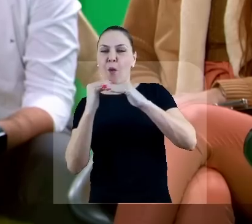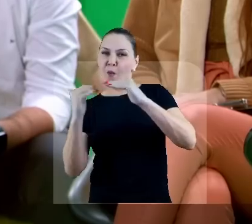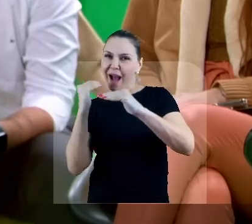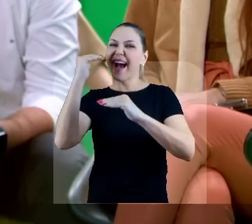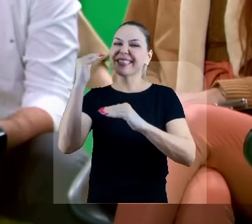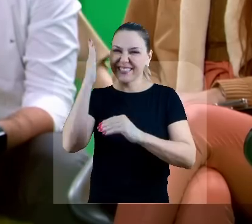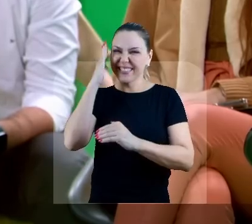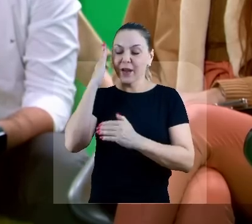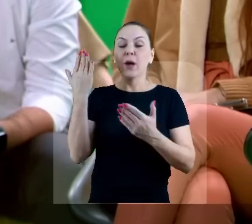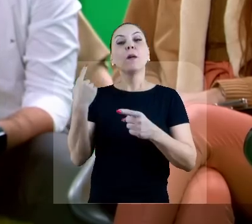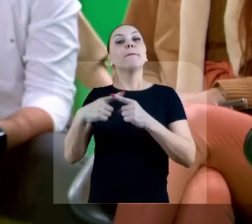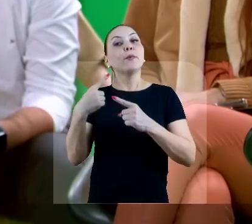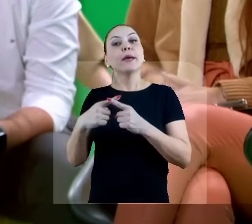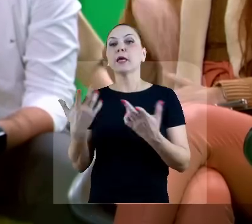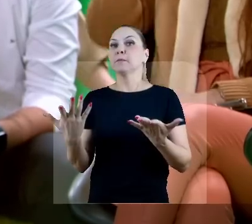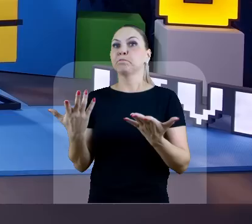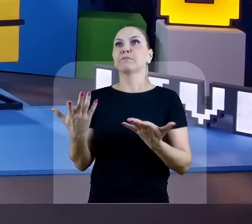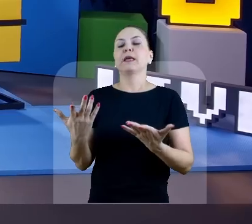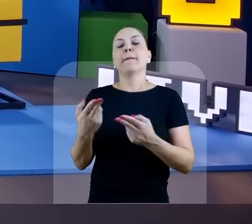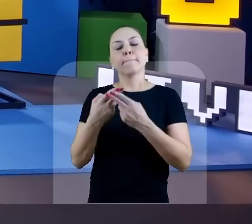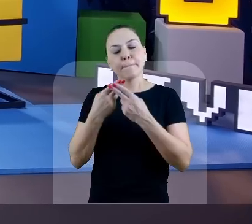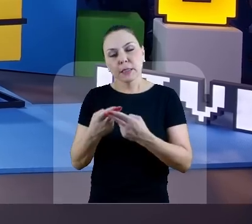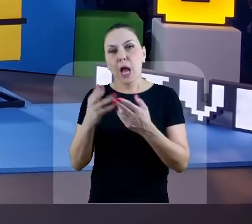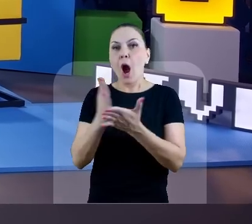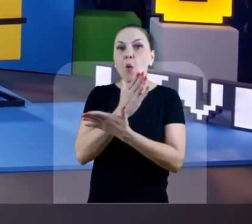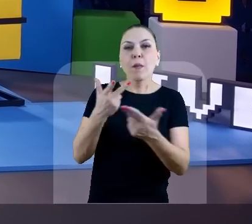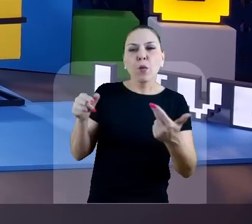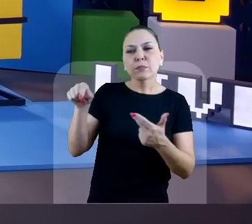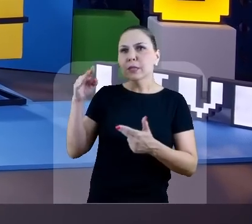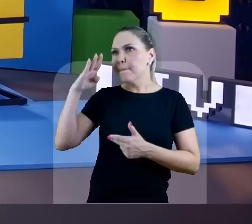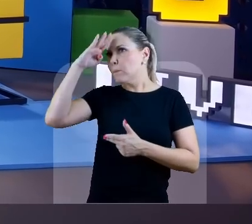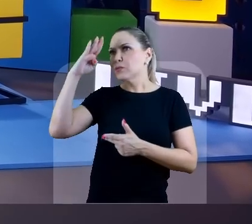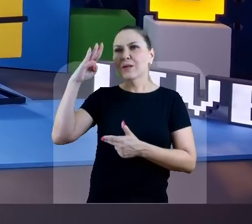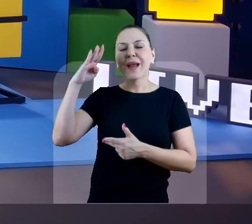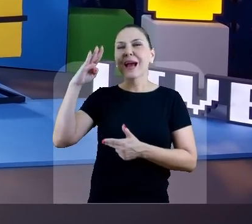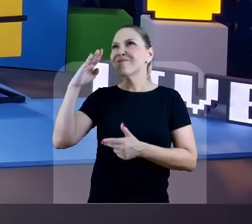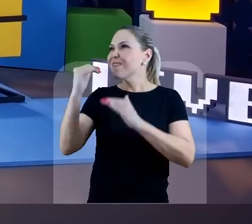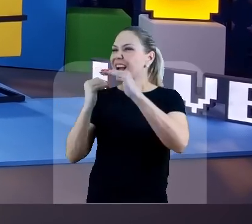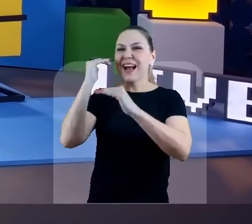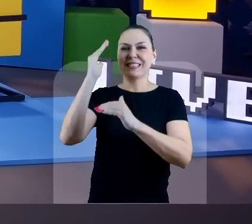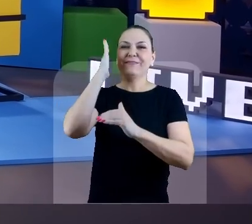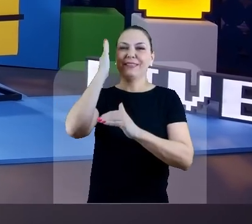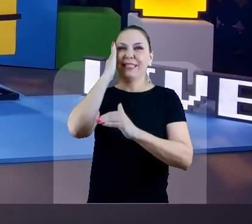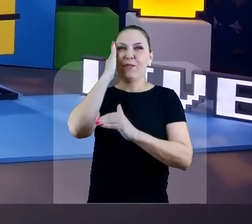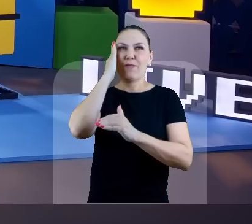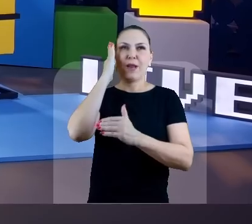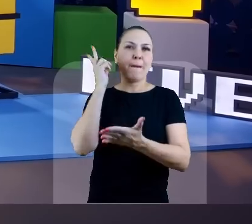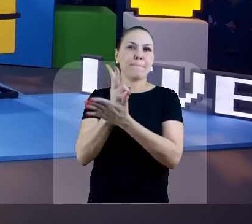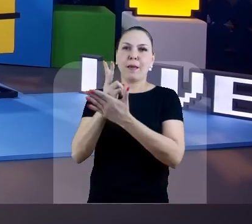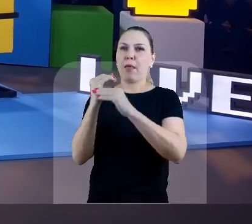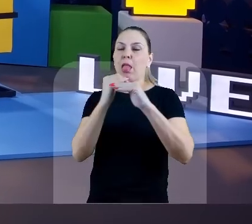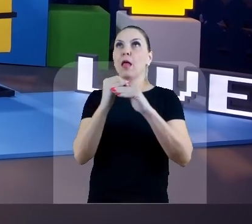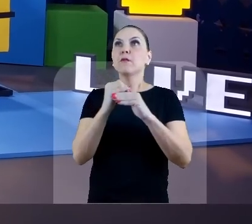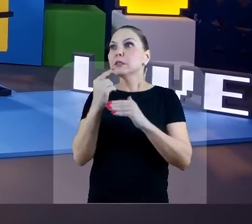mesmo. E às vezes eu falo para o pessoal ter paciência em algumas coisas, porque o Bolsonaro é um camarada que está acima da média. É